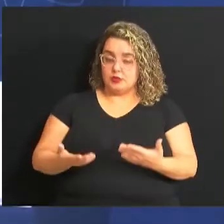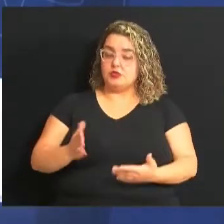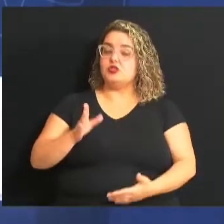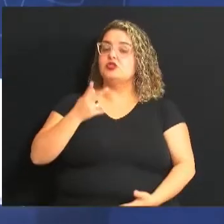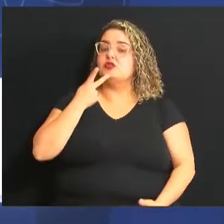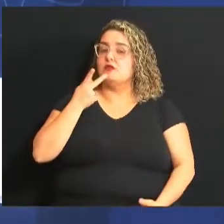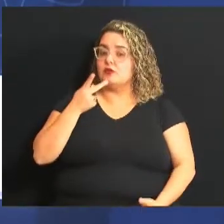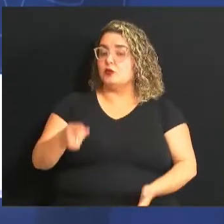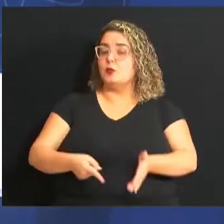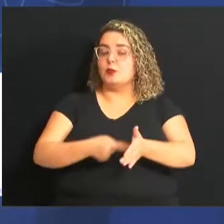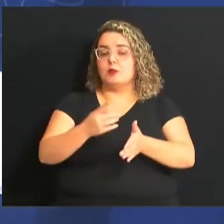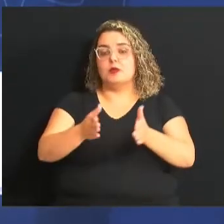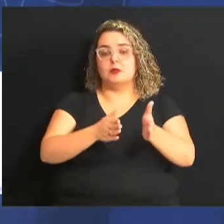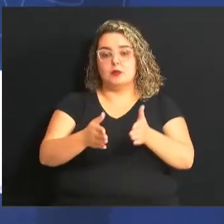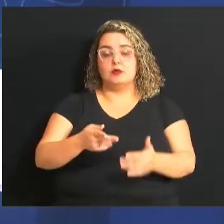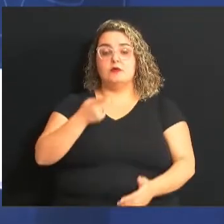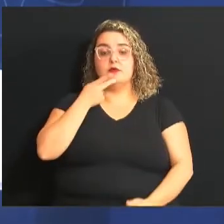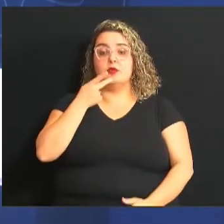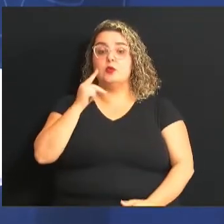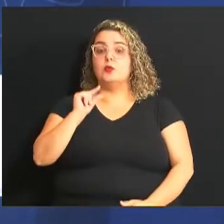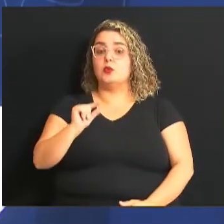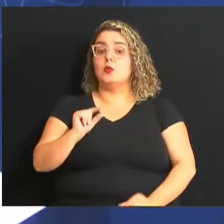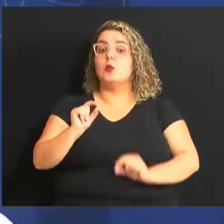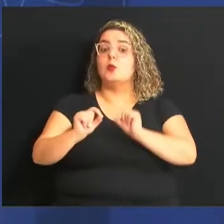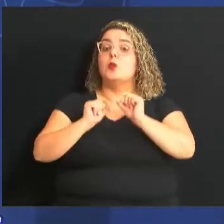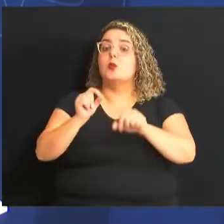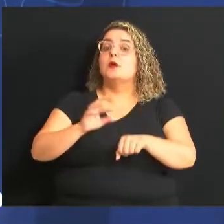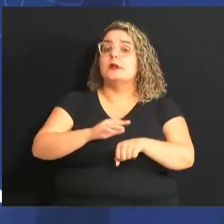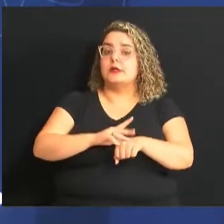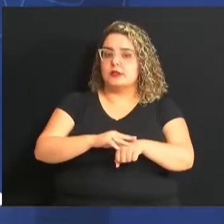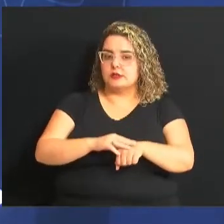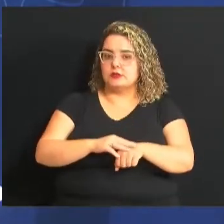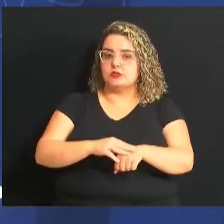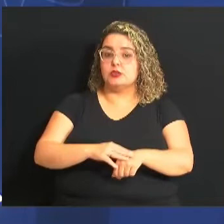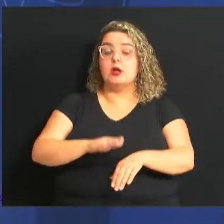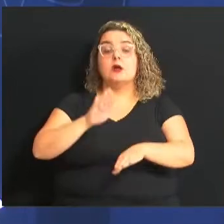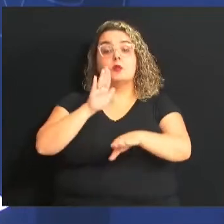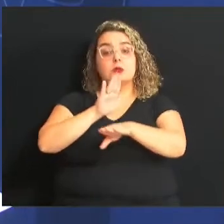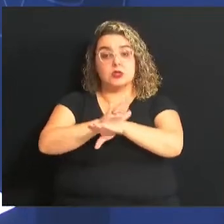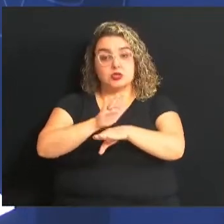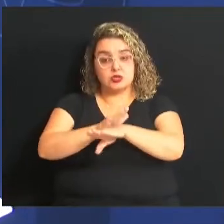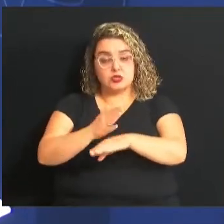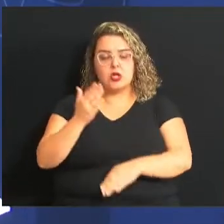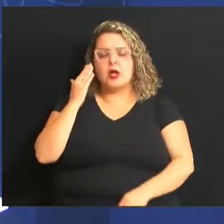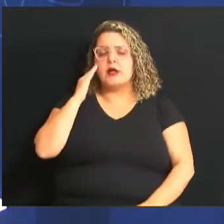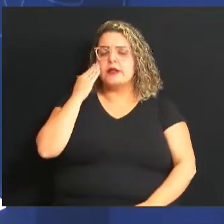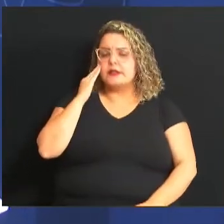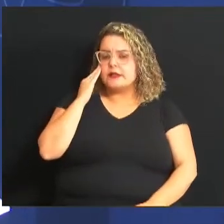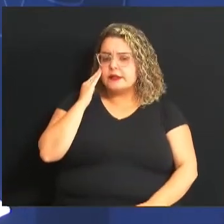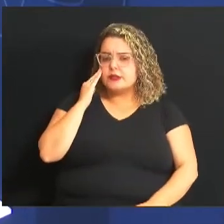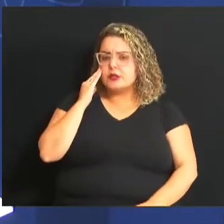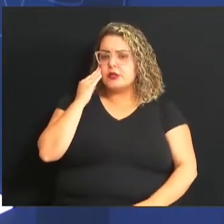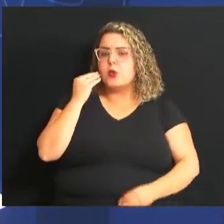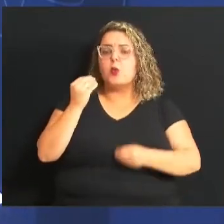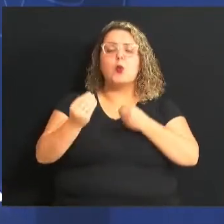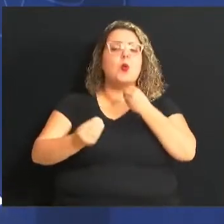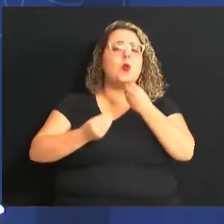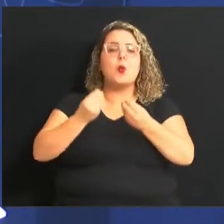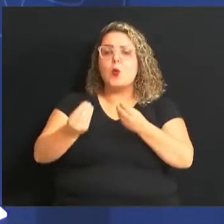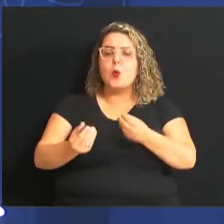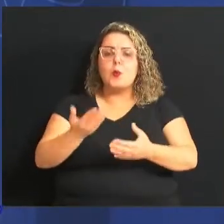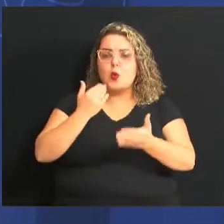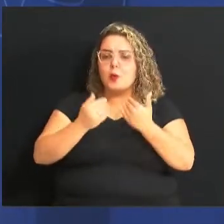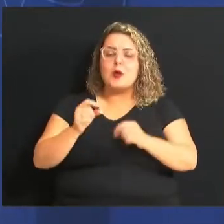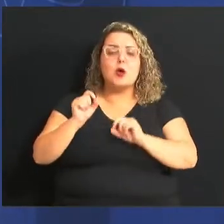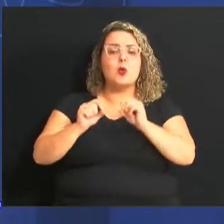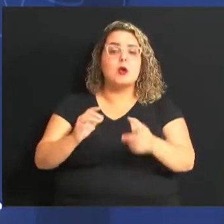primeiro bloco, a gente falou um pouquinho sobre o que é essa doença. E para te ajudar a entender o que comer, como comer,